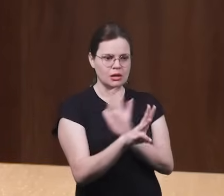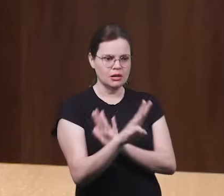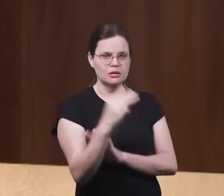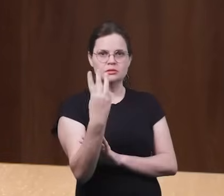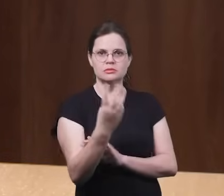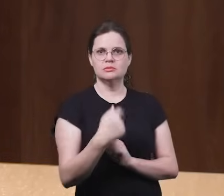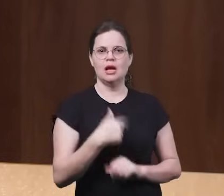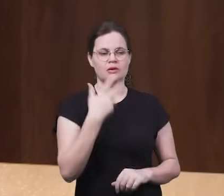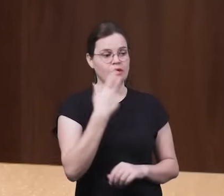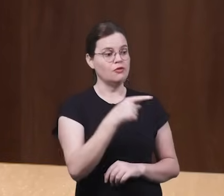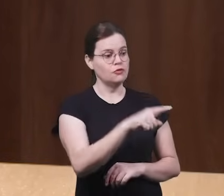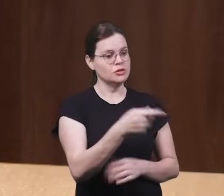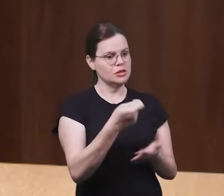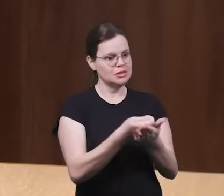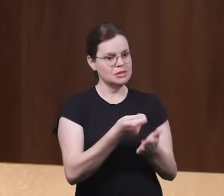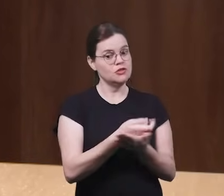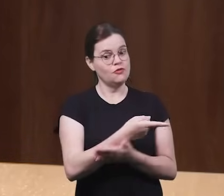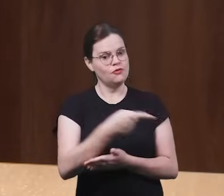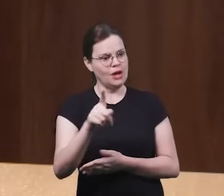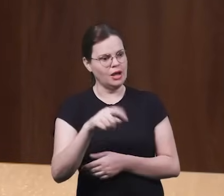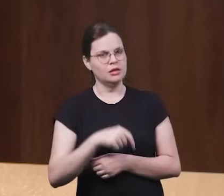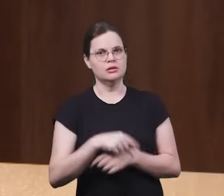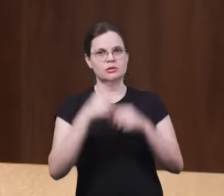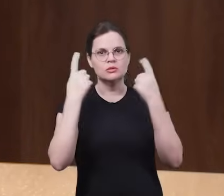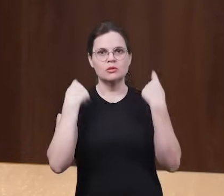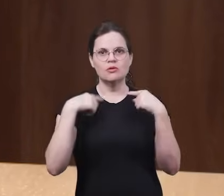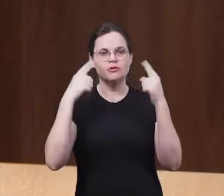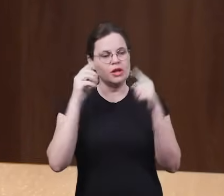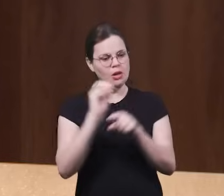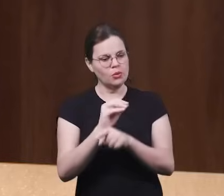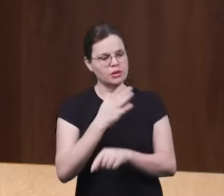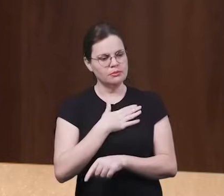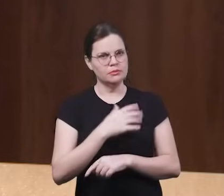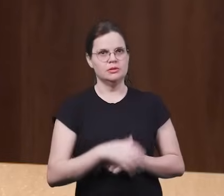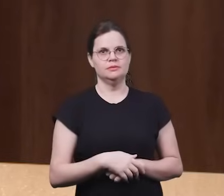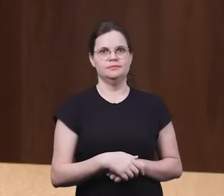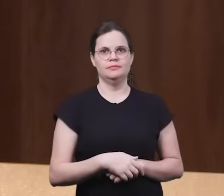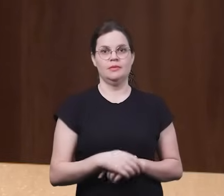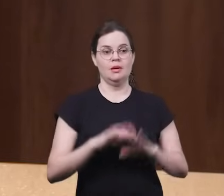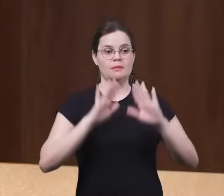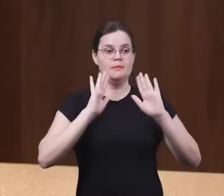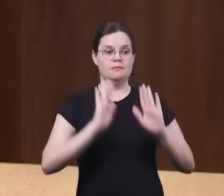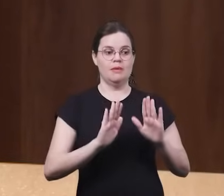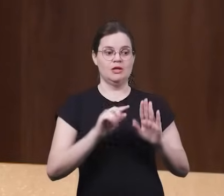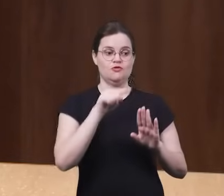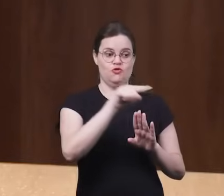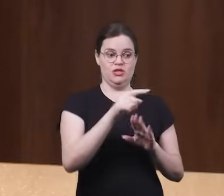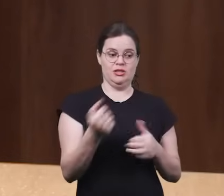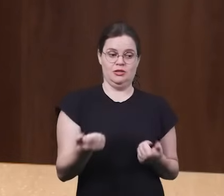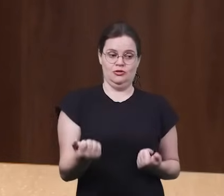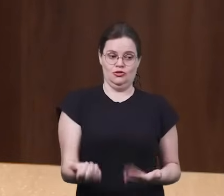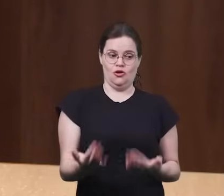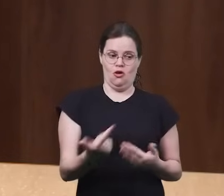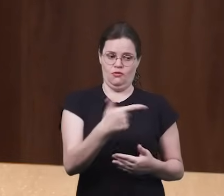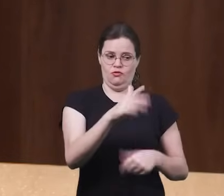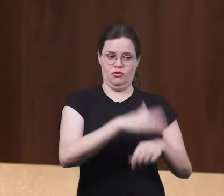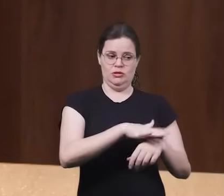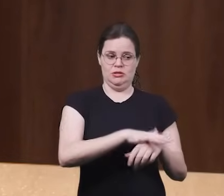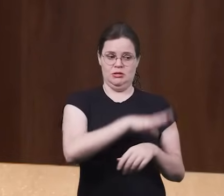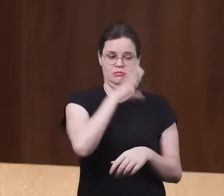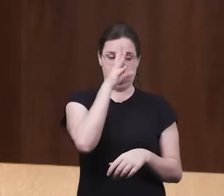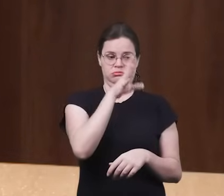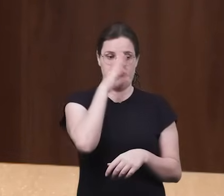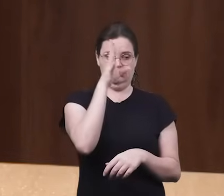agora, Pedro, apacenta as ovelhas, mas quando você era mais jovem, você fazia o que você queria.